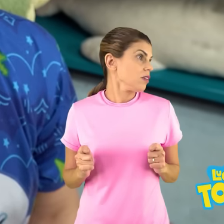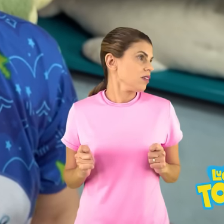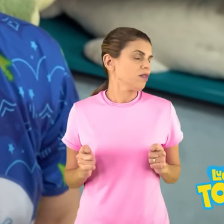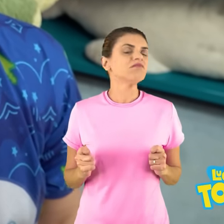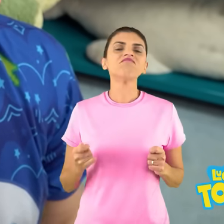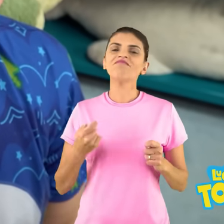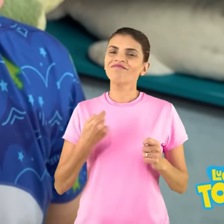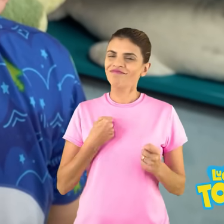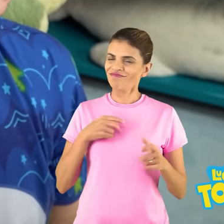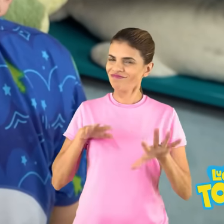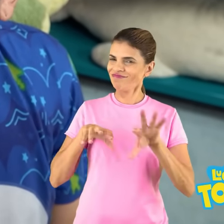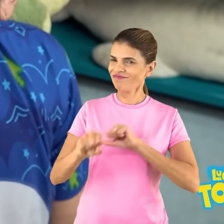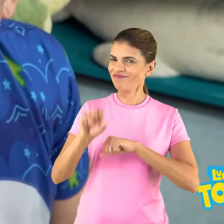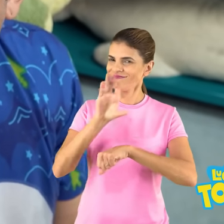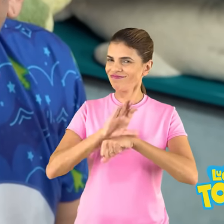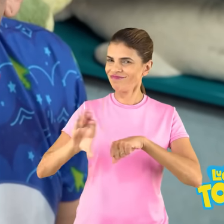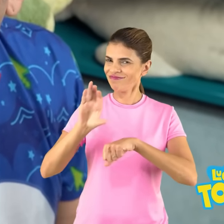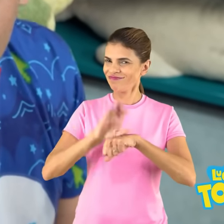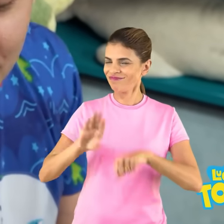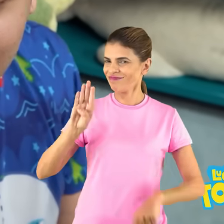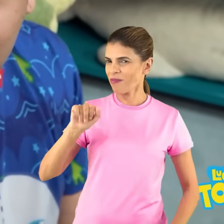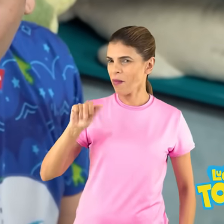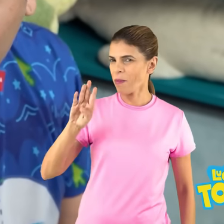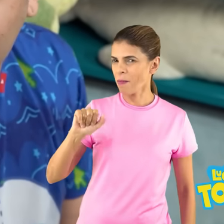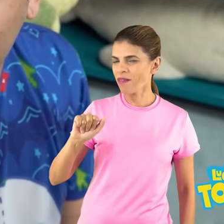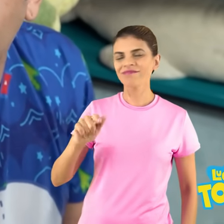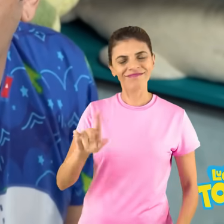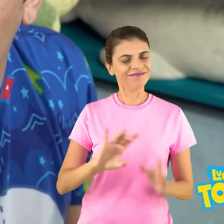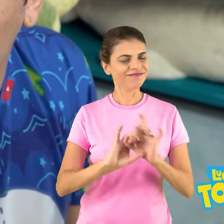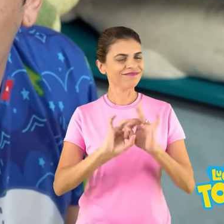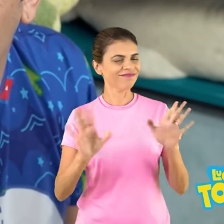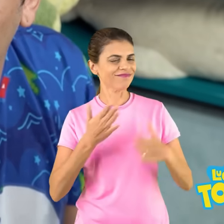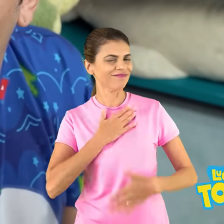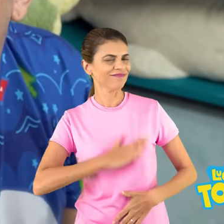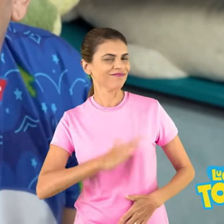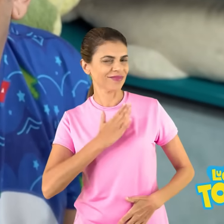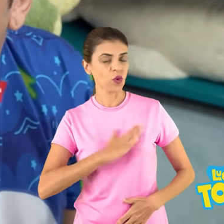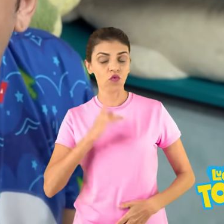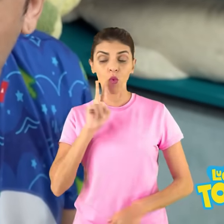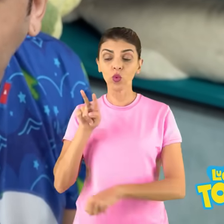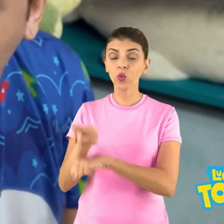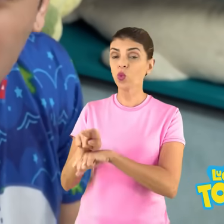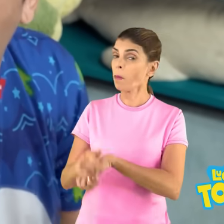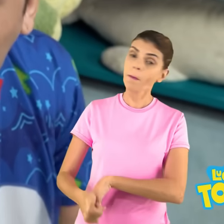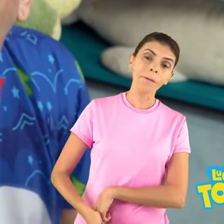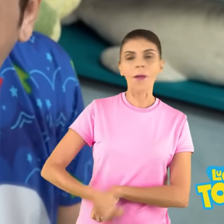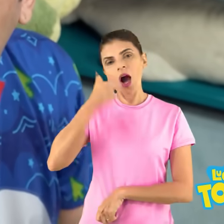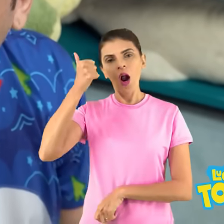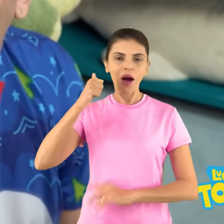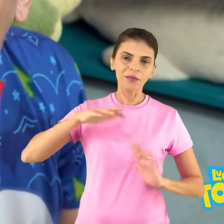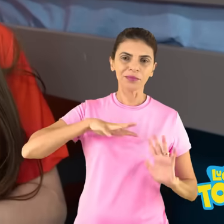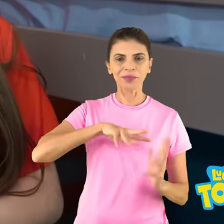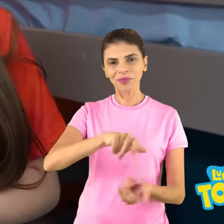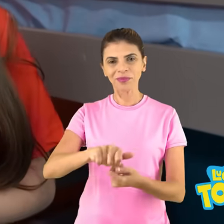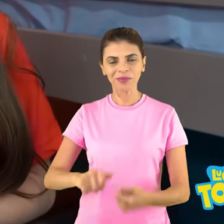Eu me formei em um curso de babá em Harvard. Fica tranquila que eu vou ser o melhor babá do